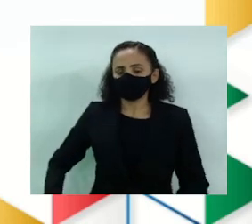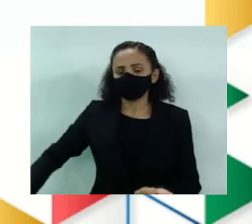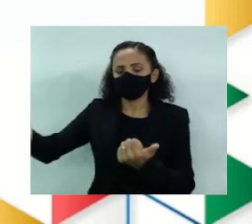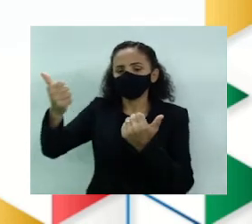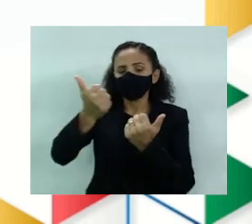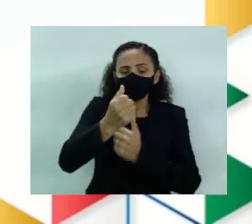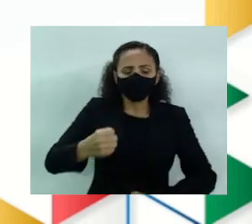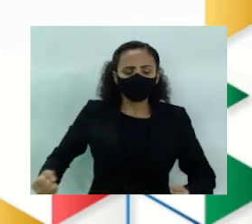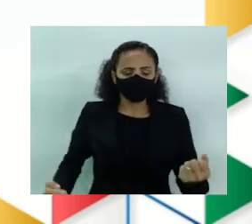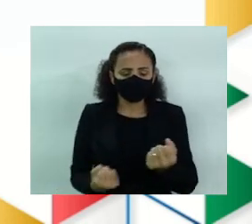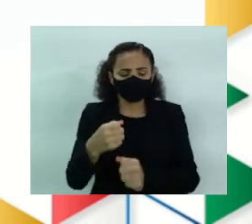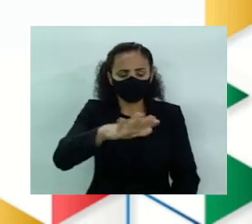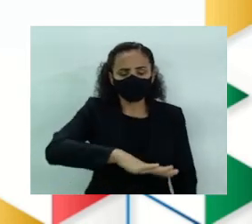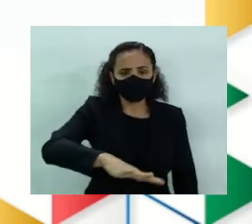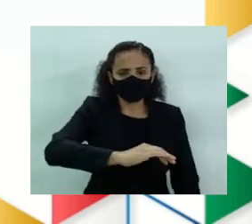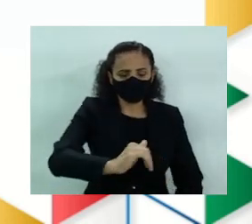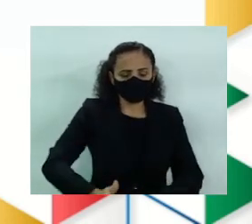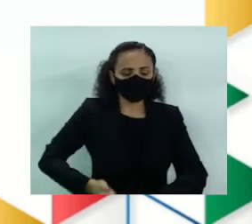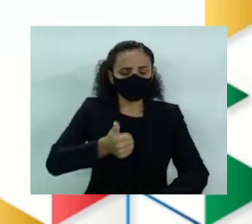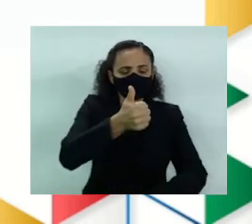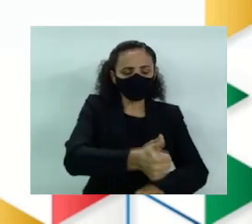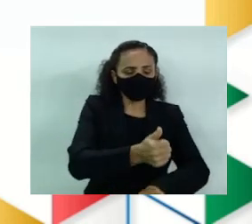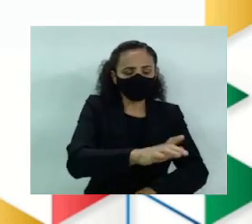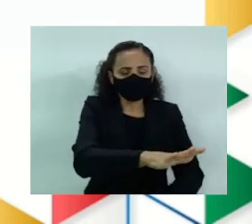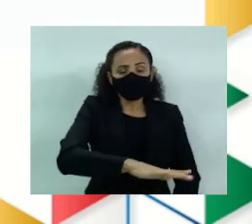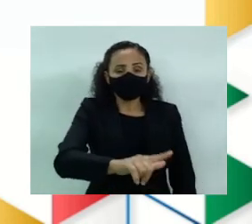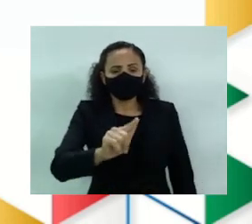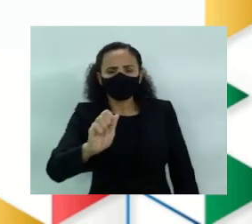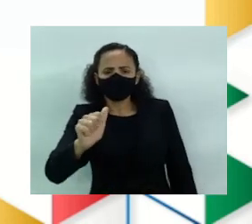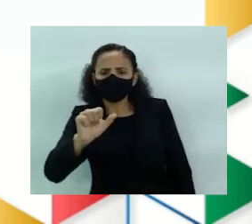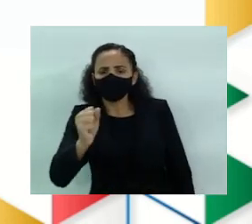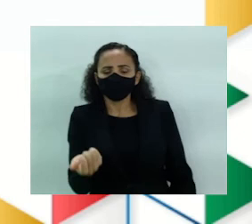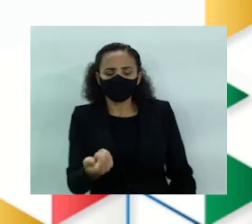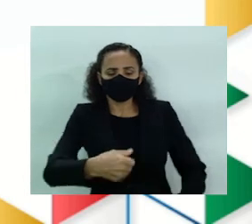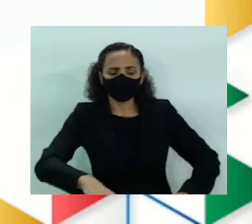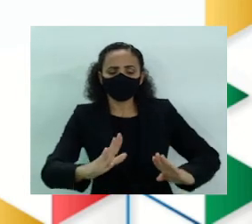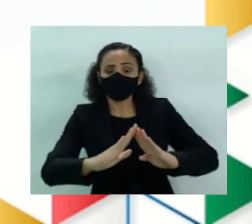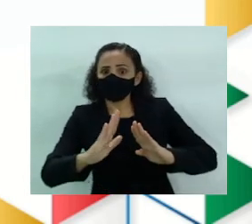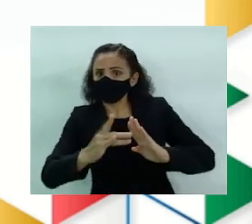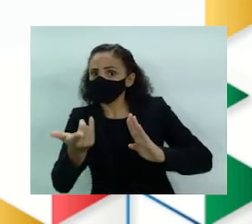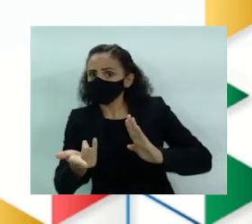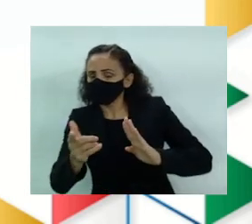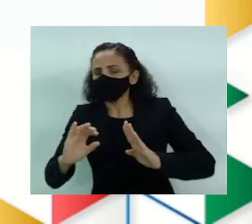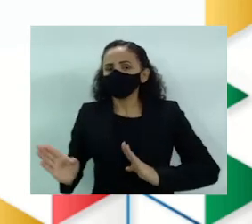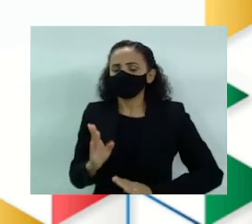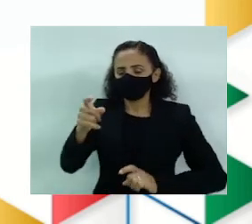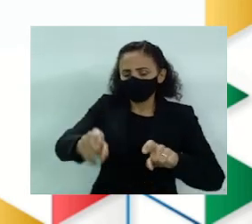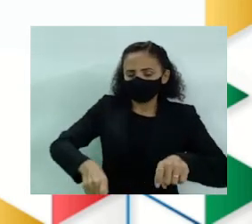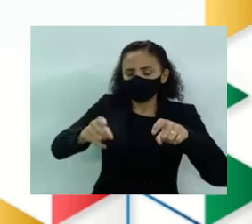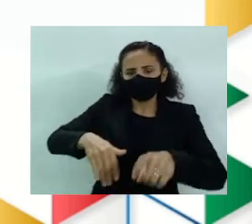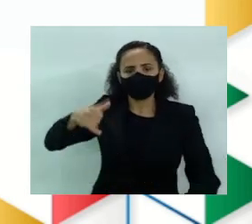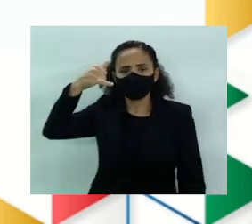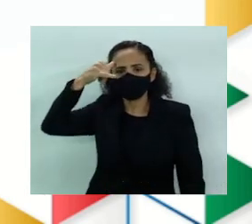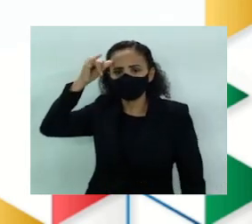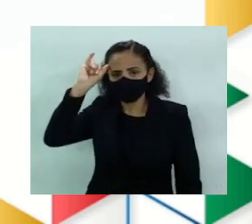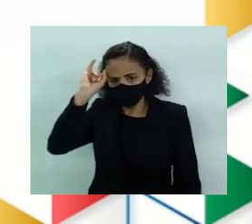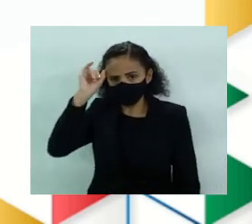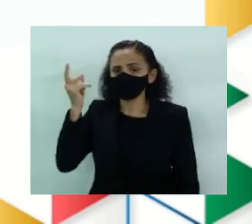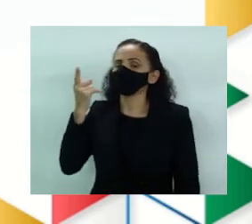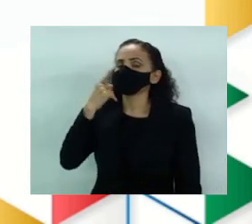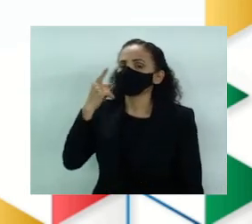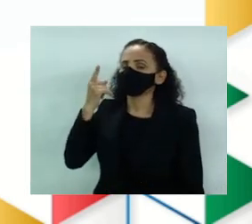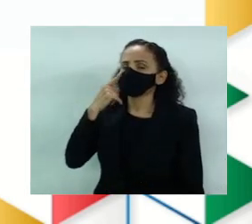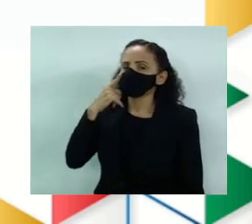de cozinha, que é o gás liquefeito de petróleo, além de ser uma fonte de nutrientes para a agricultura? Qual seria? O